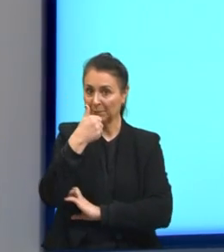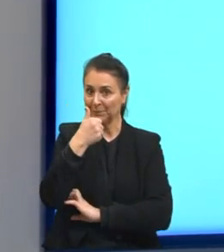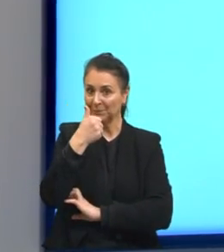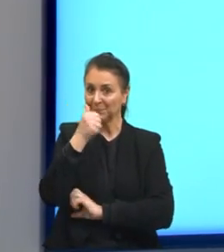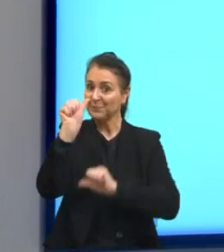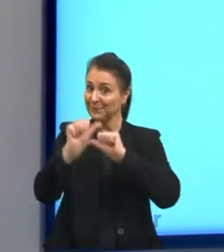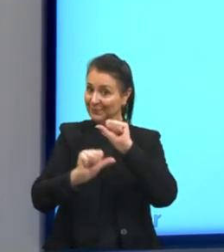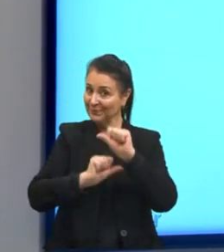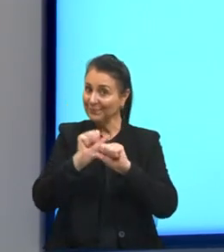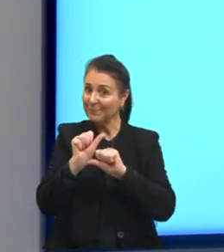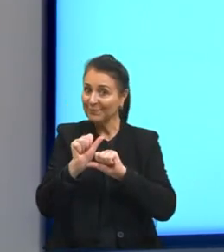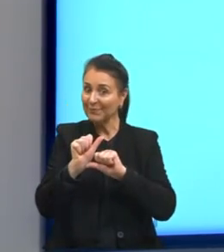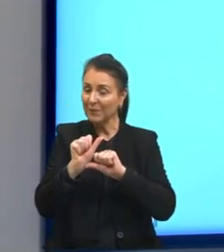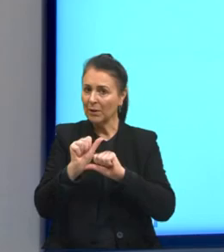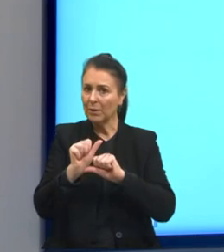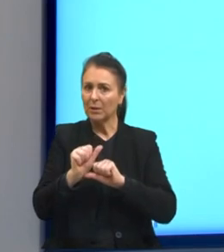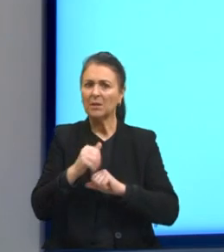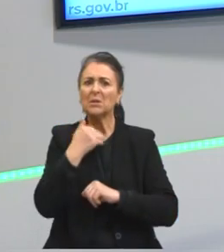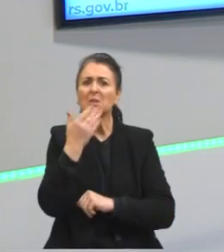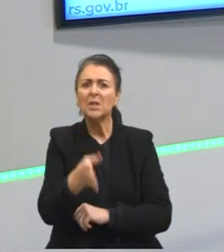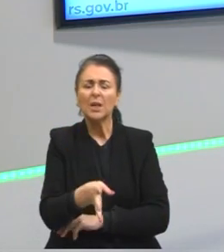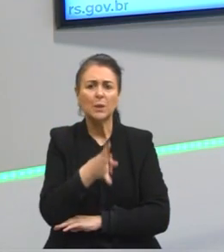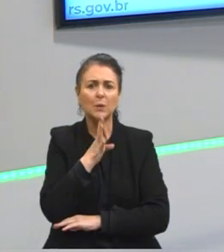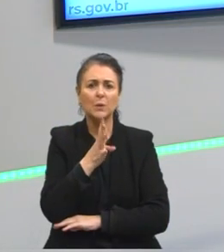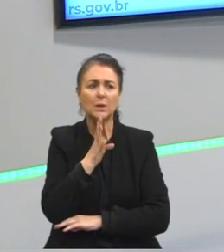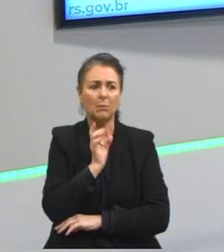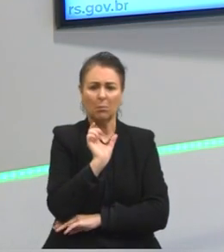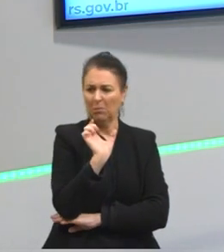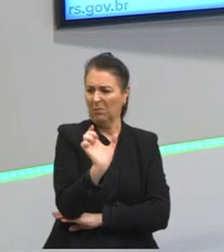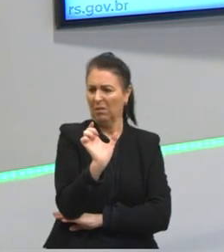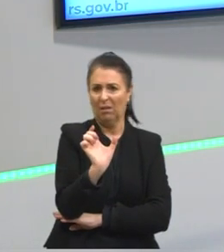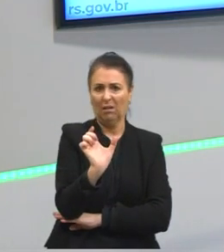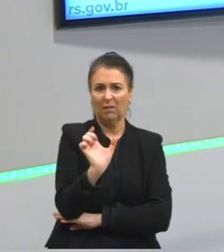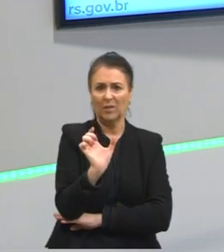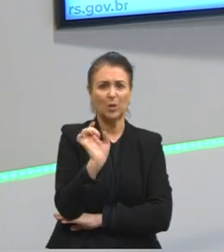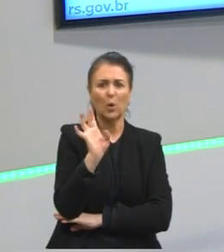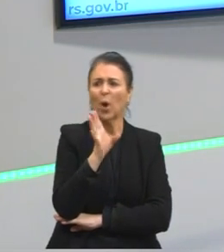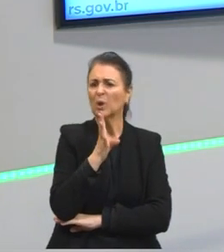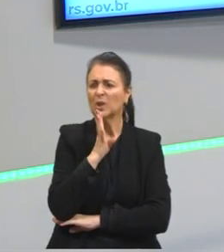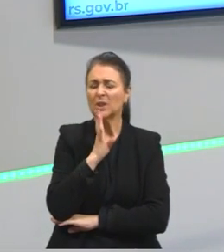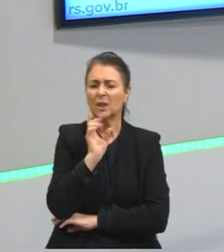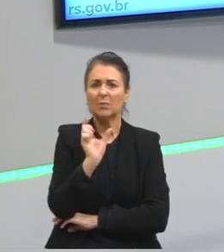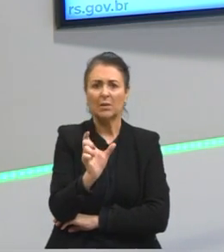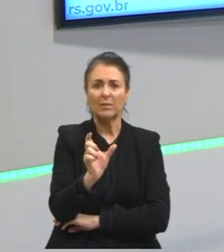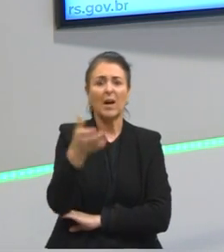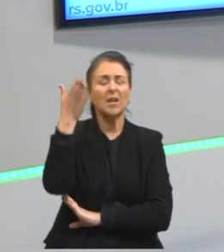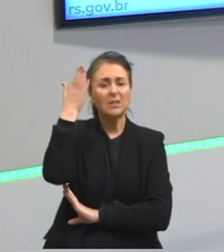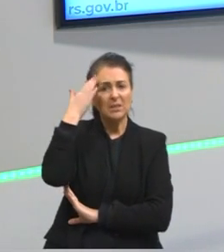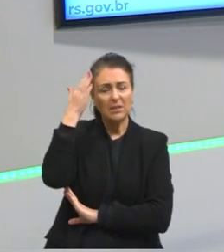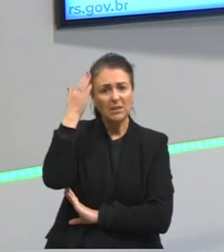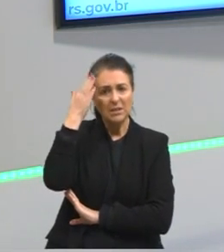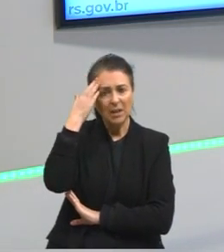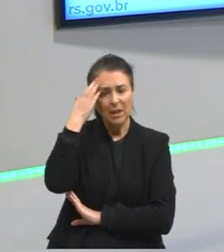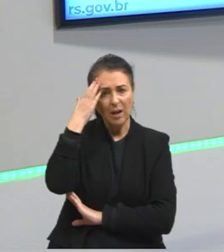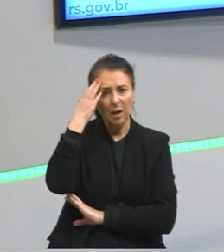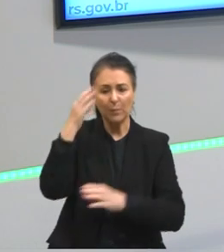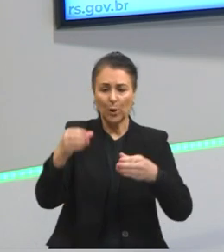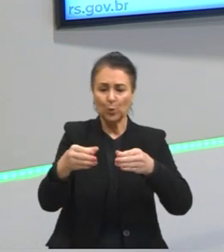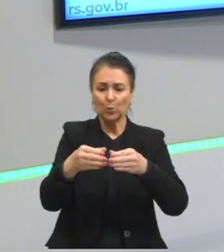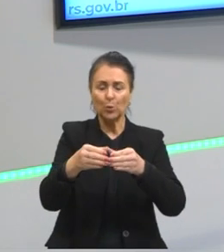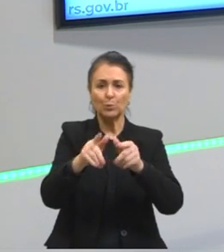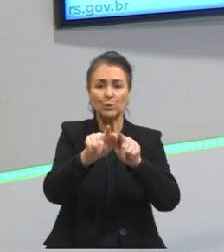adianta eu conhecer as palavras, eu saber quais são as classes